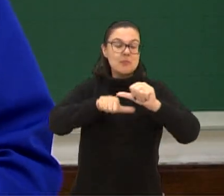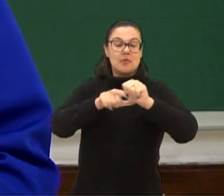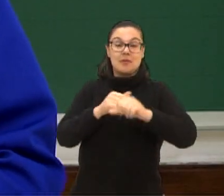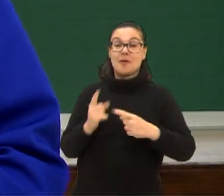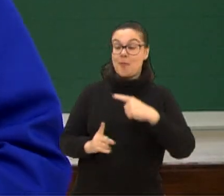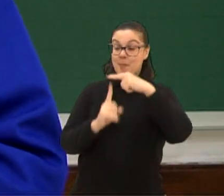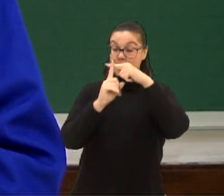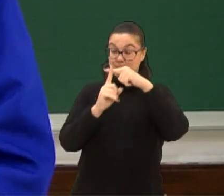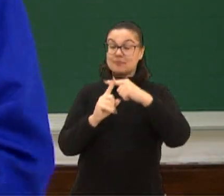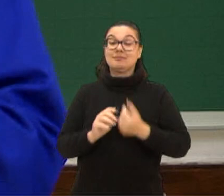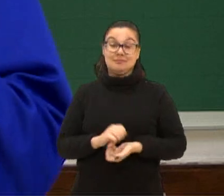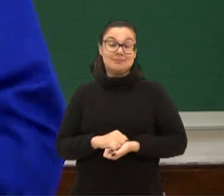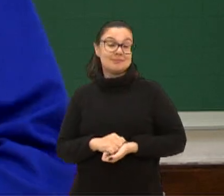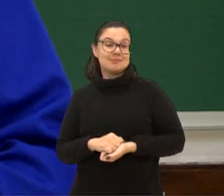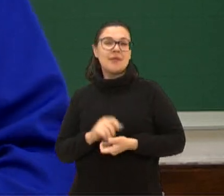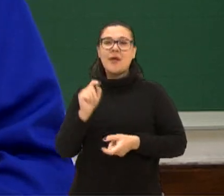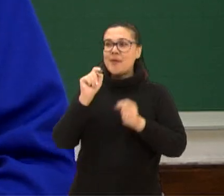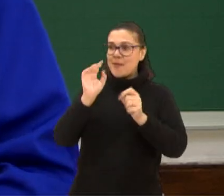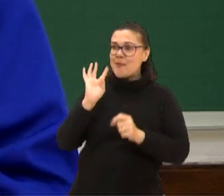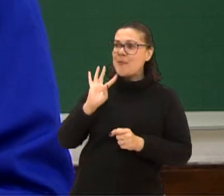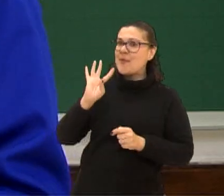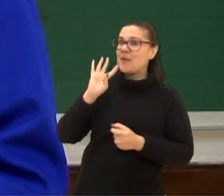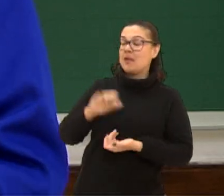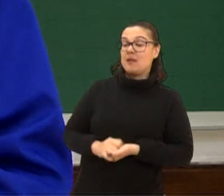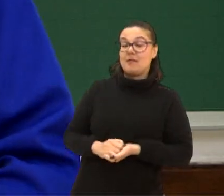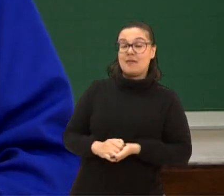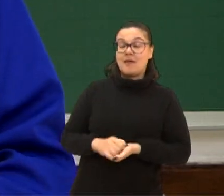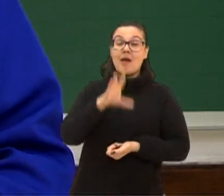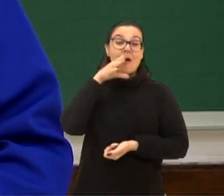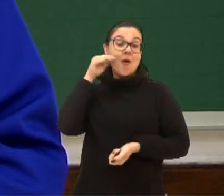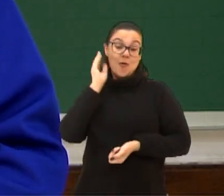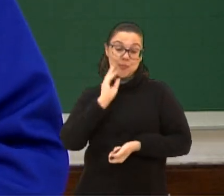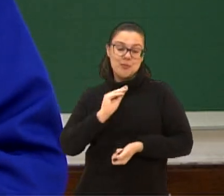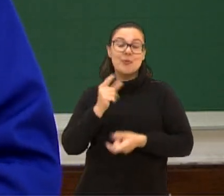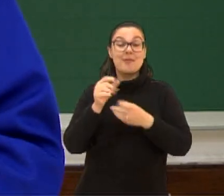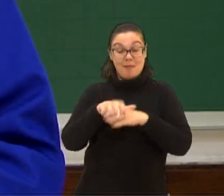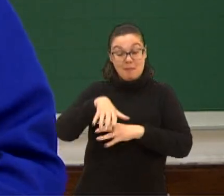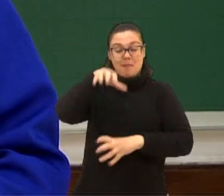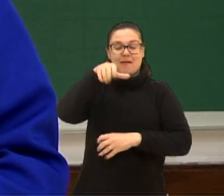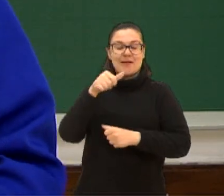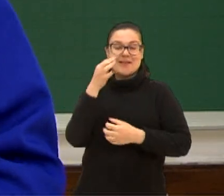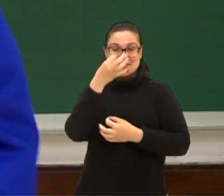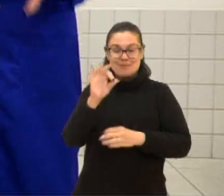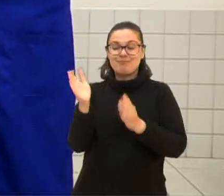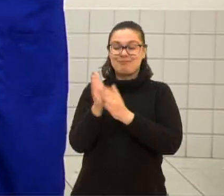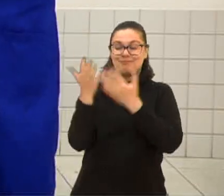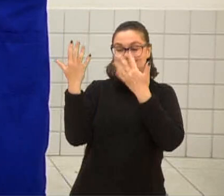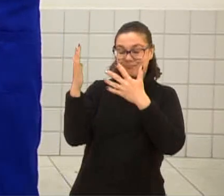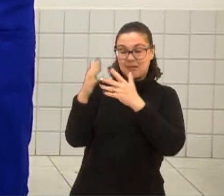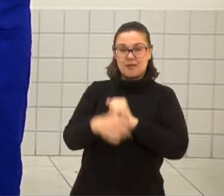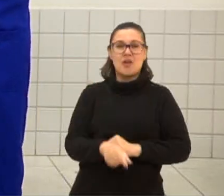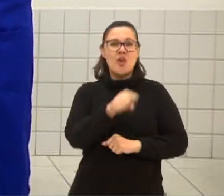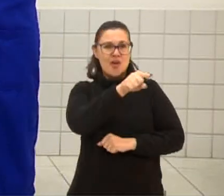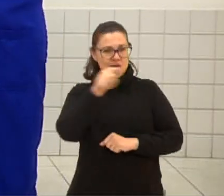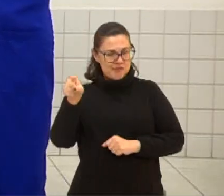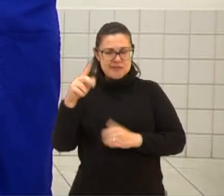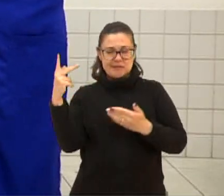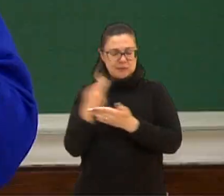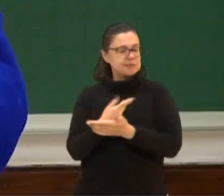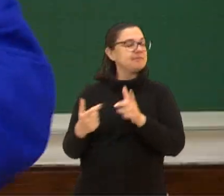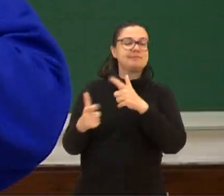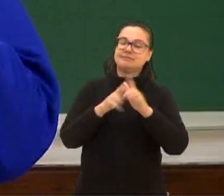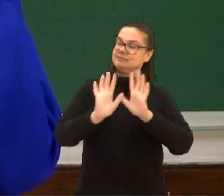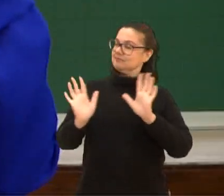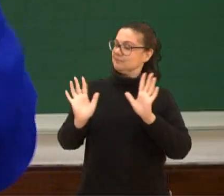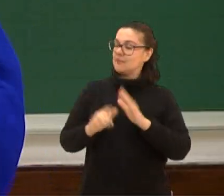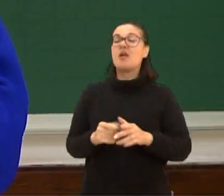muito positiva, né? É. E o que legal também, Bruno, que a maioria acertou, né? Parabéns. Parabéns. Mas para você que não acertou, não tem problema.